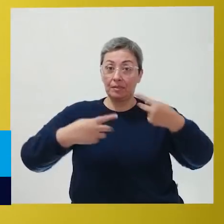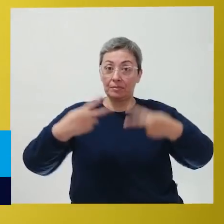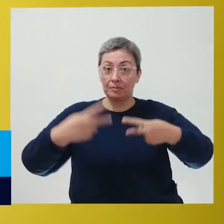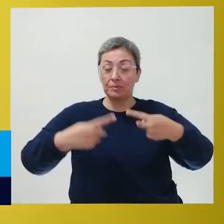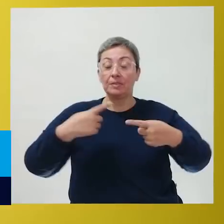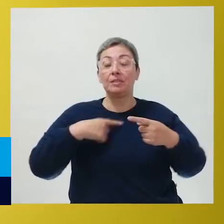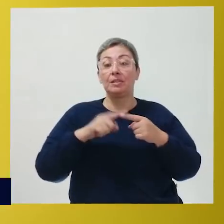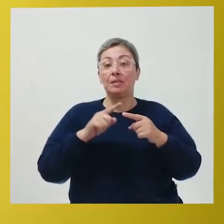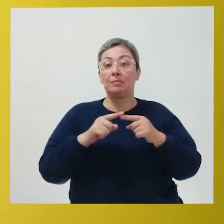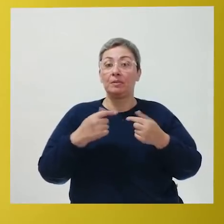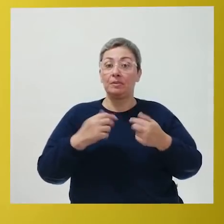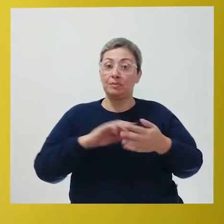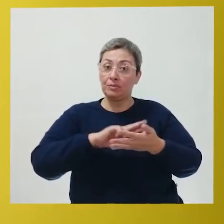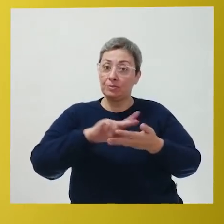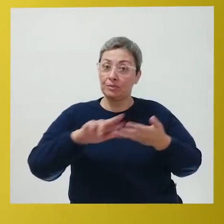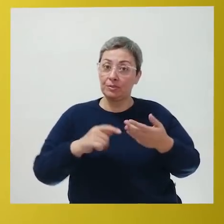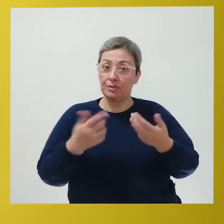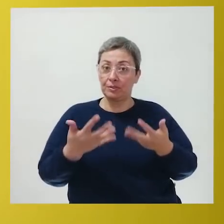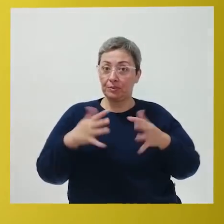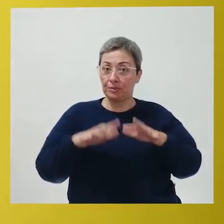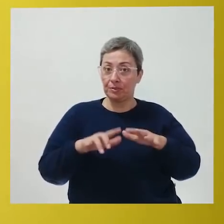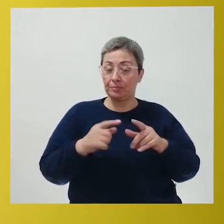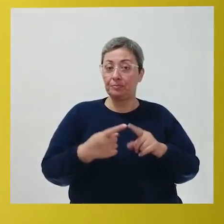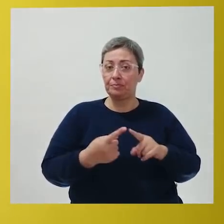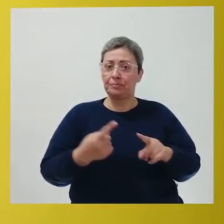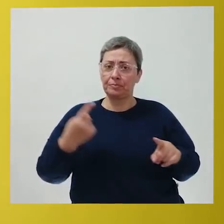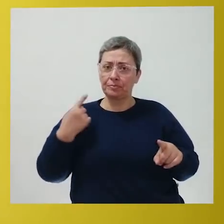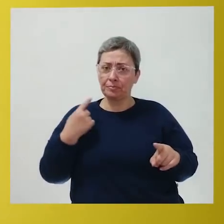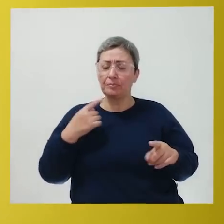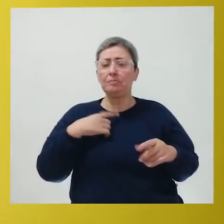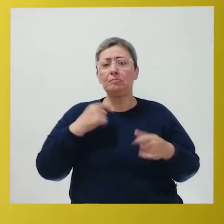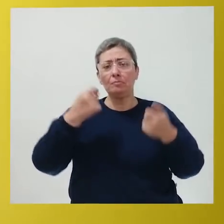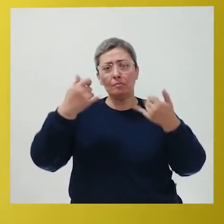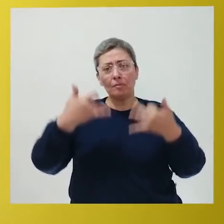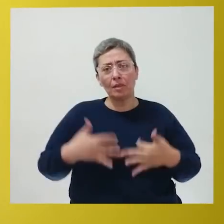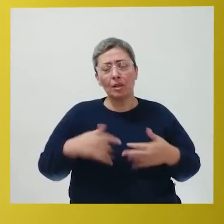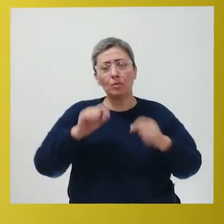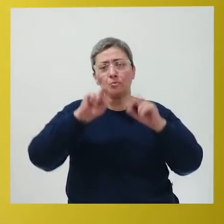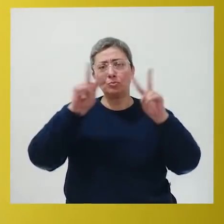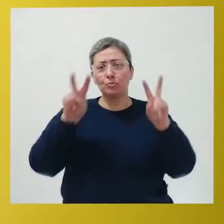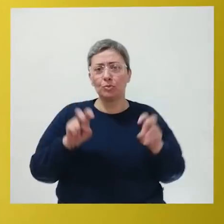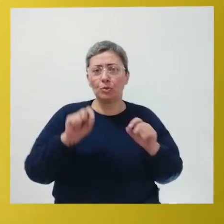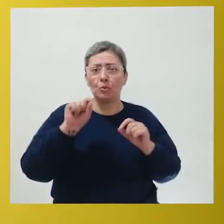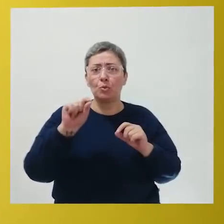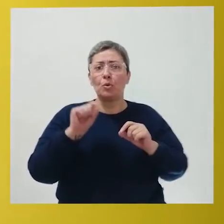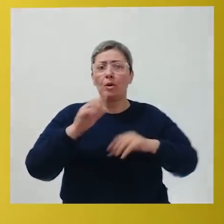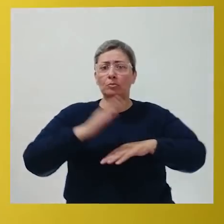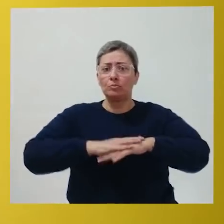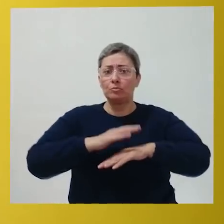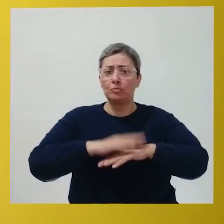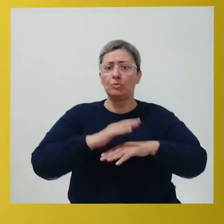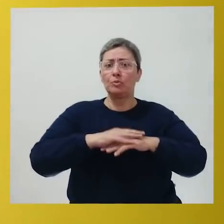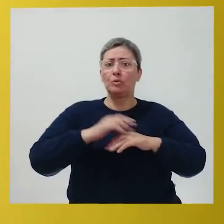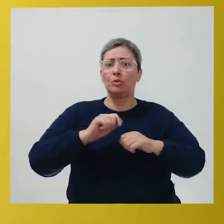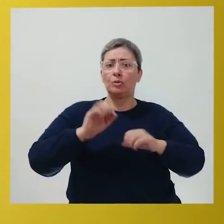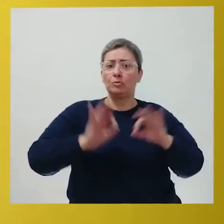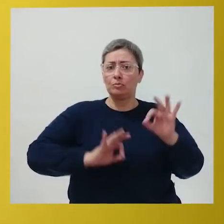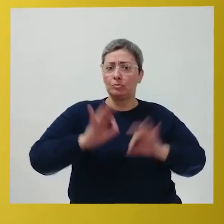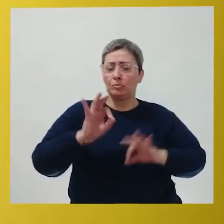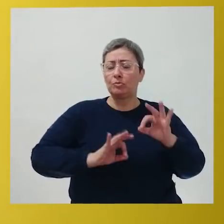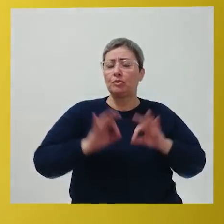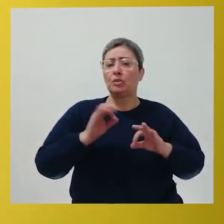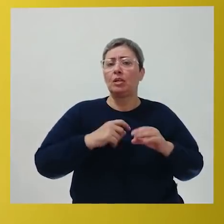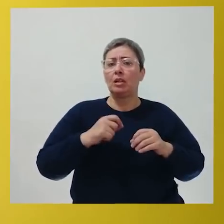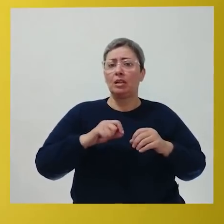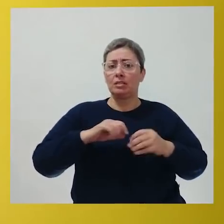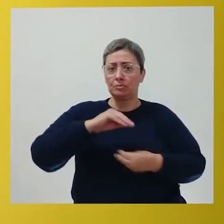Diversidade e Inclusão Educacional. Na semana passada, eu conversei com você um pouco sobre realizar atividade de salada de